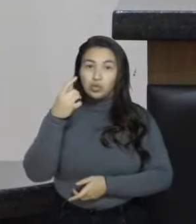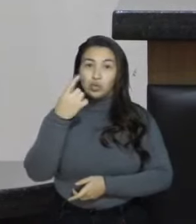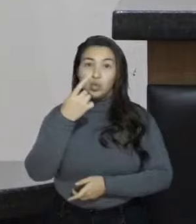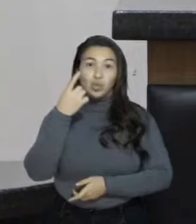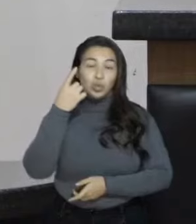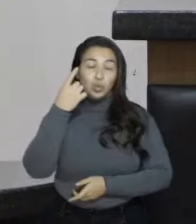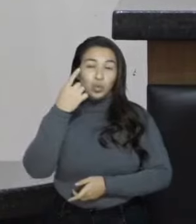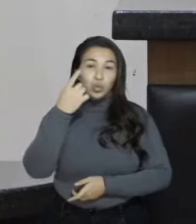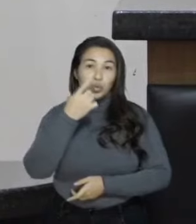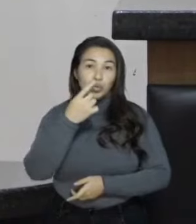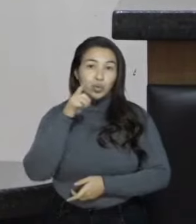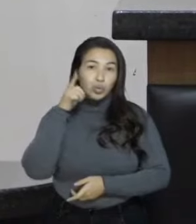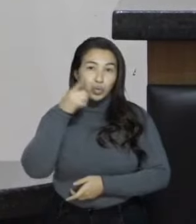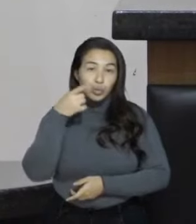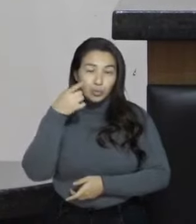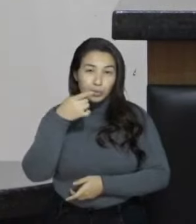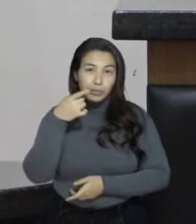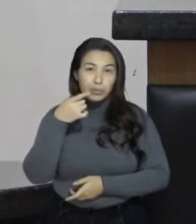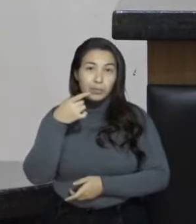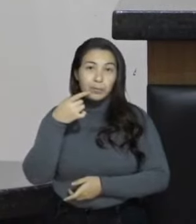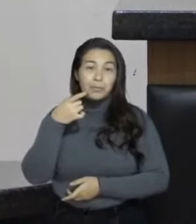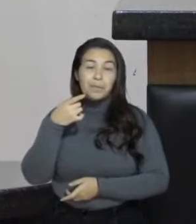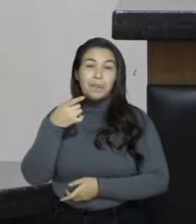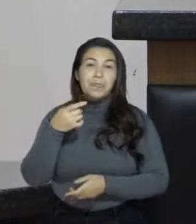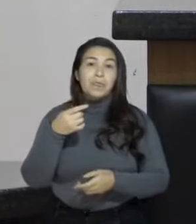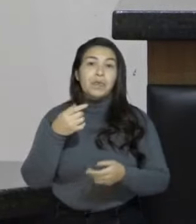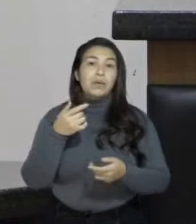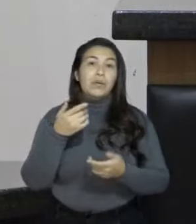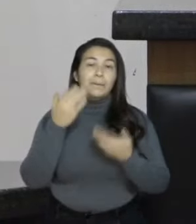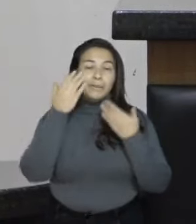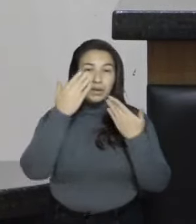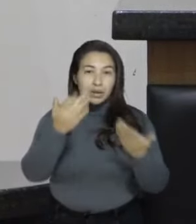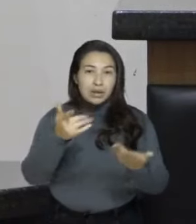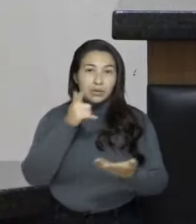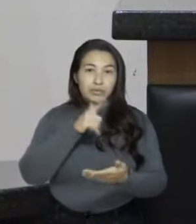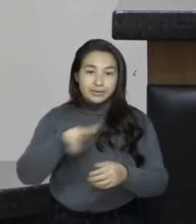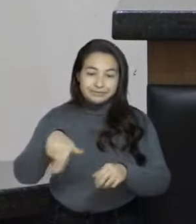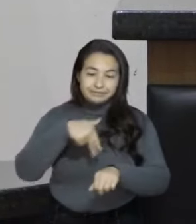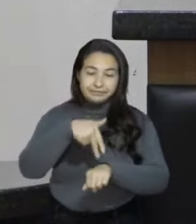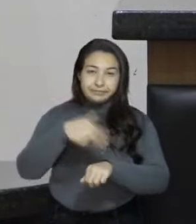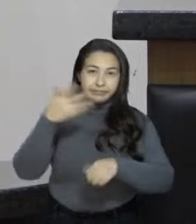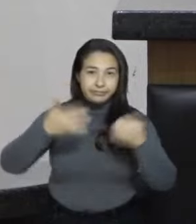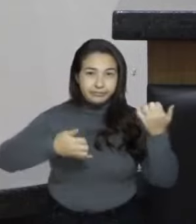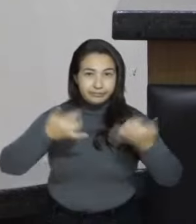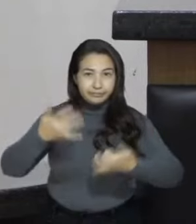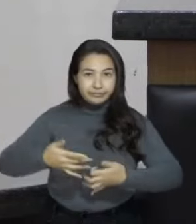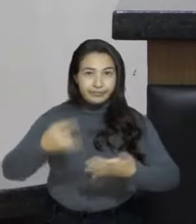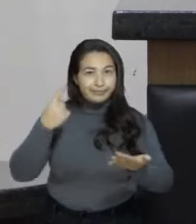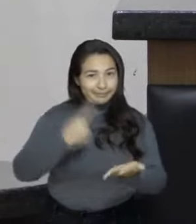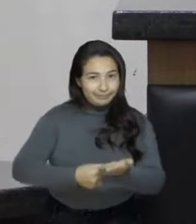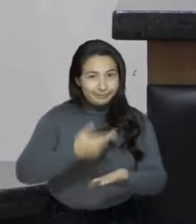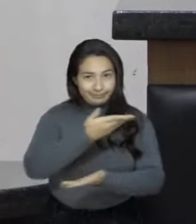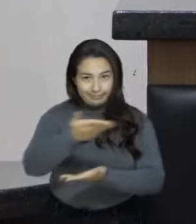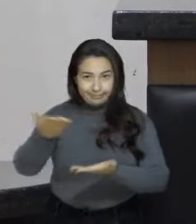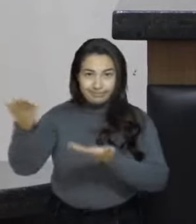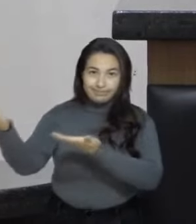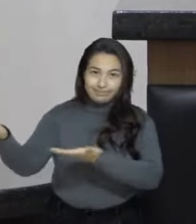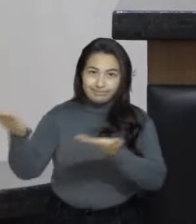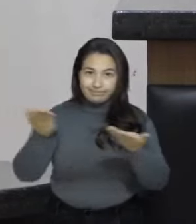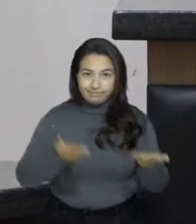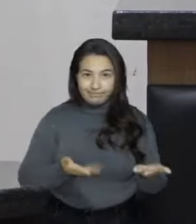Agradeço pela oportunidade fala pela oportunidade do convite e mais uma vez Conto com a presença de todos vocês lá obrigado